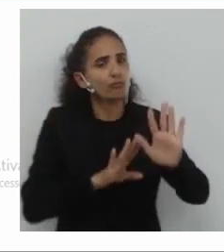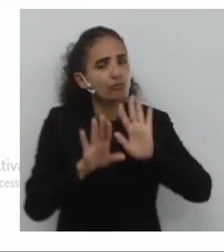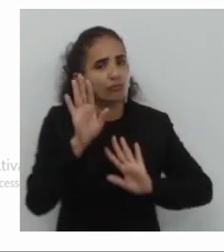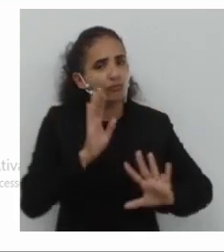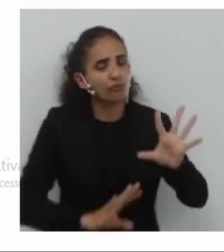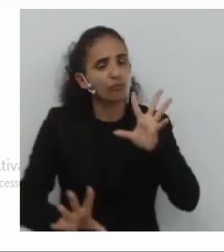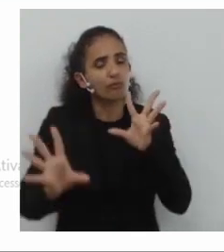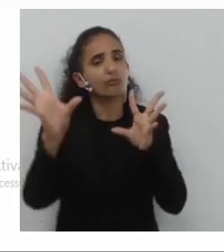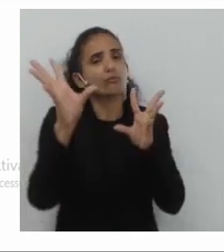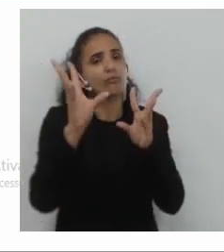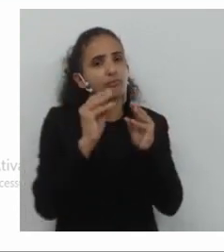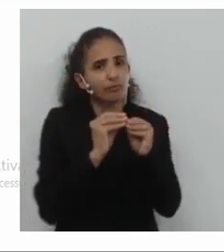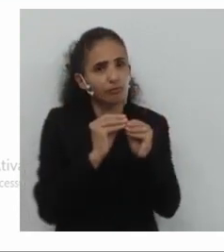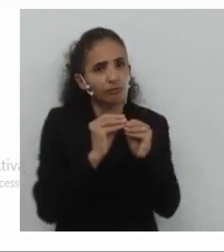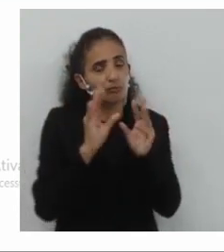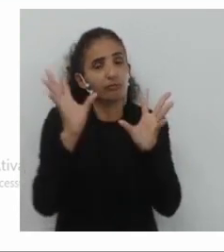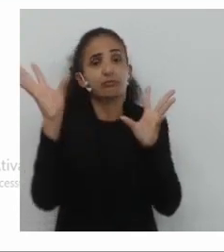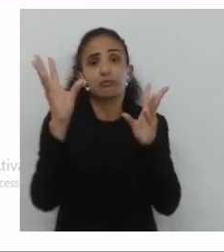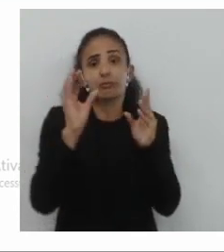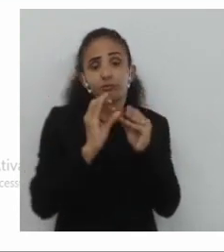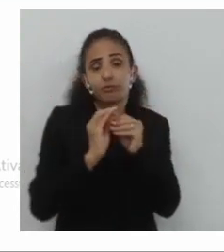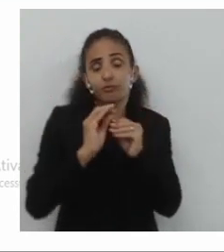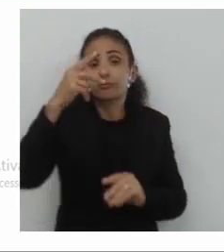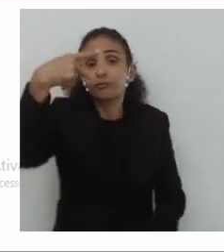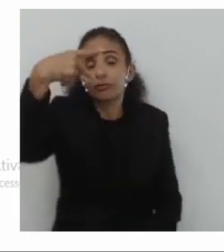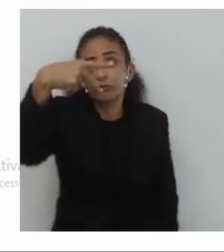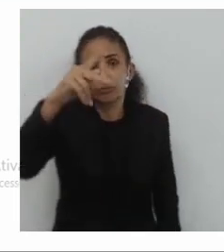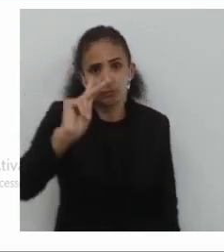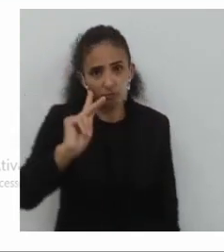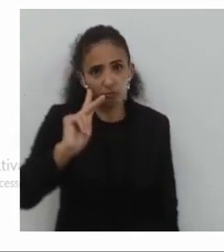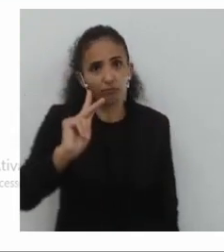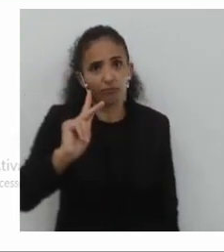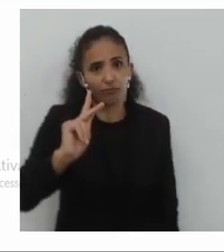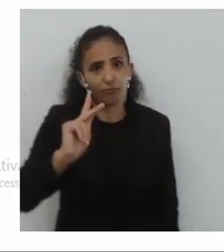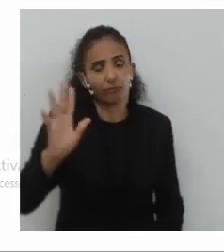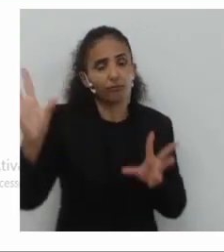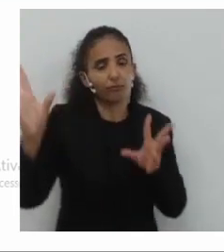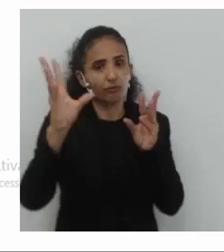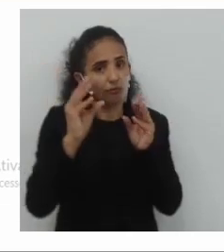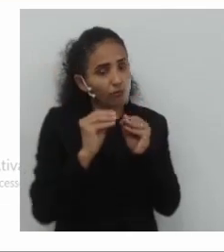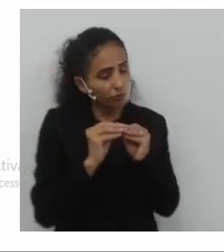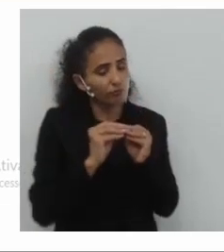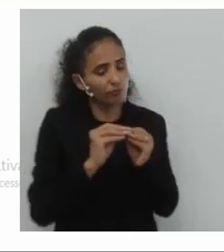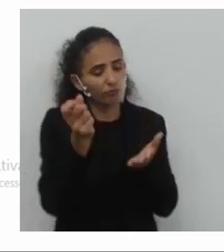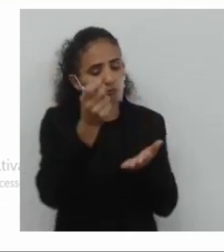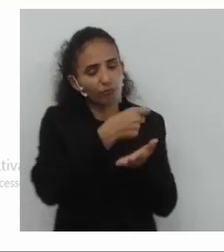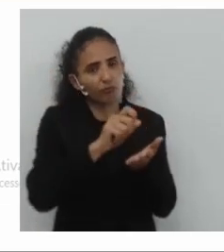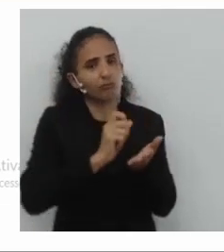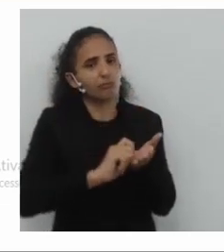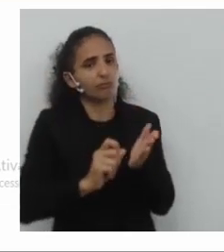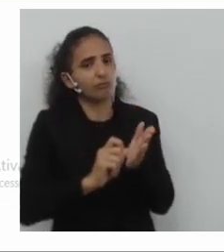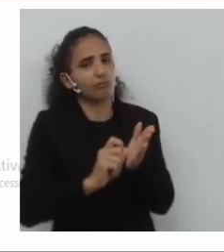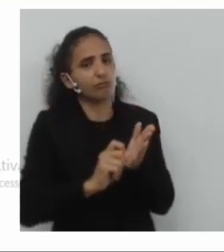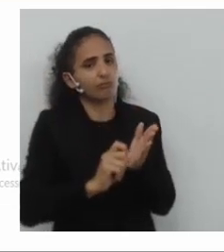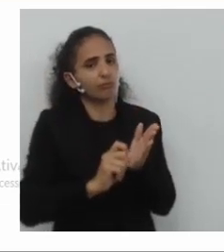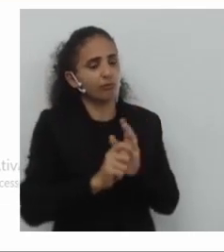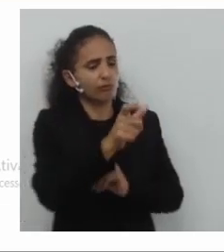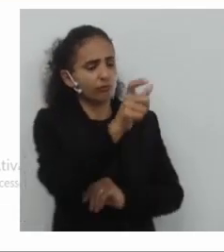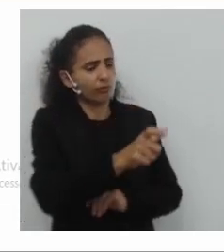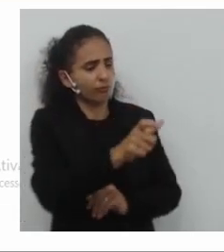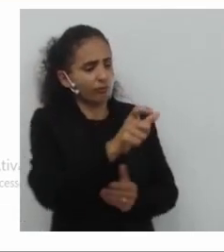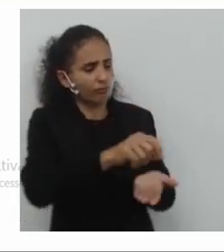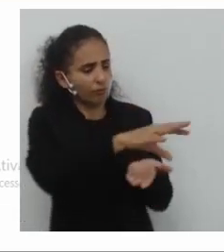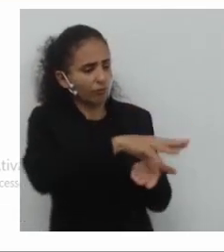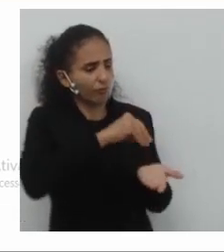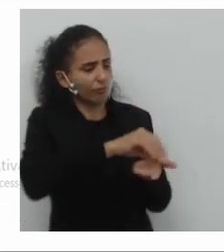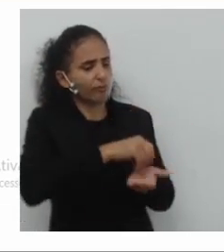o resumo deve ser o resultado de um processo de filtragem, uma reelaboração do que